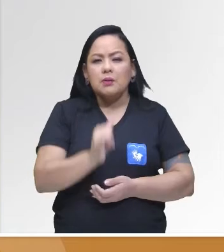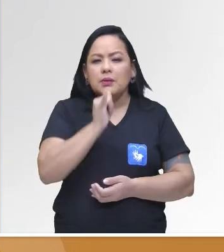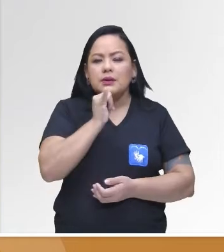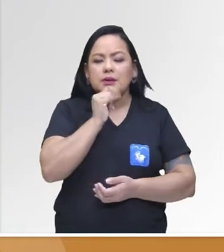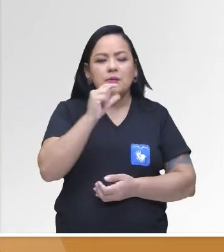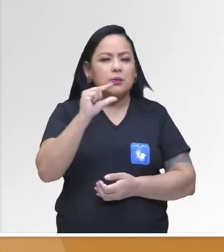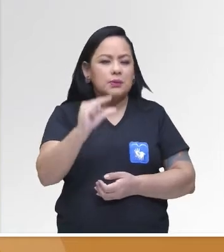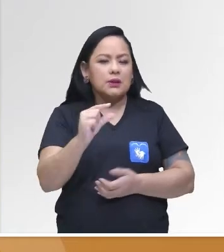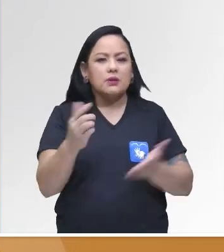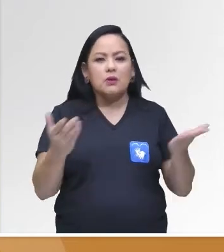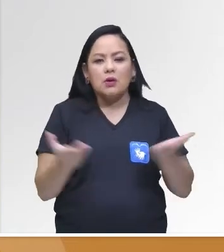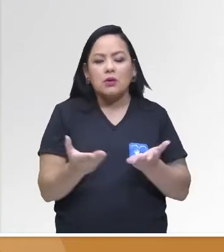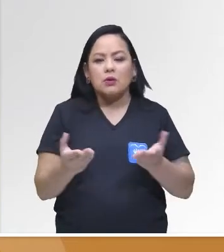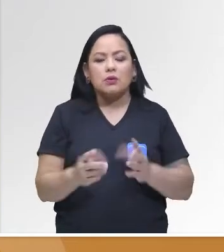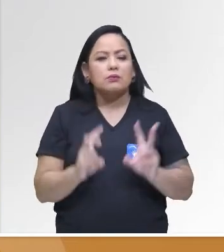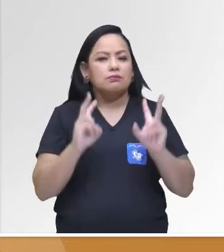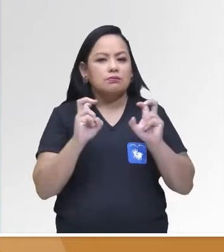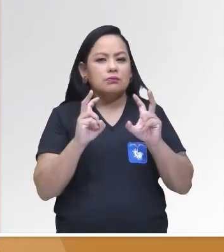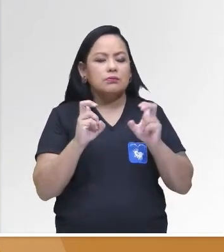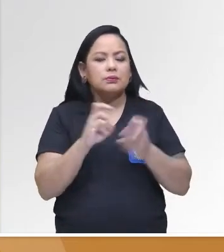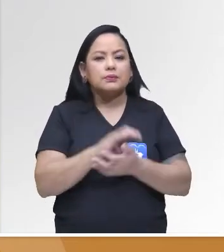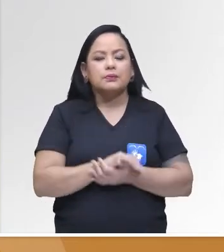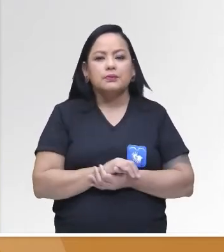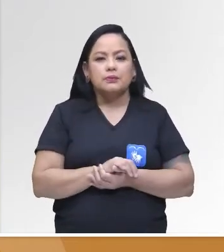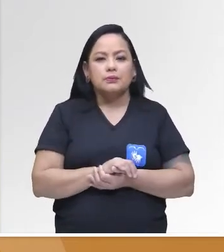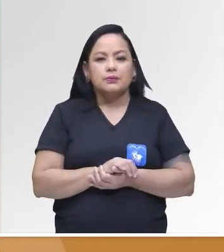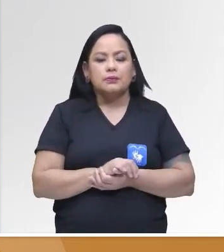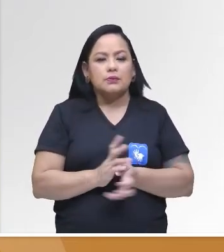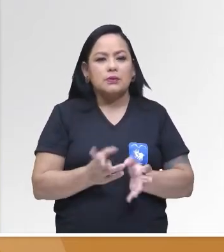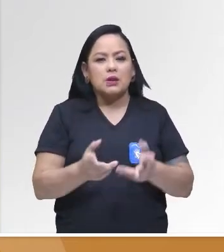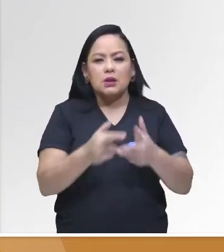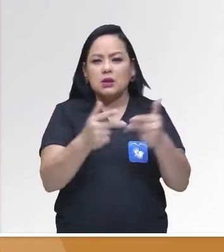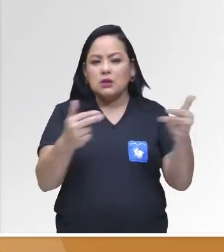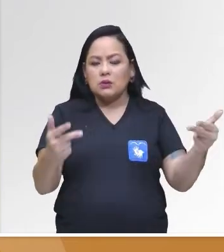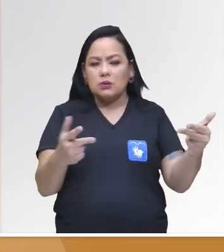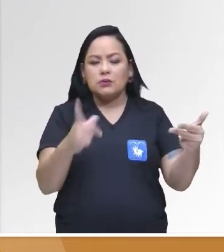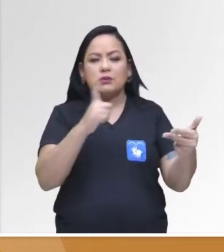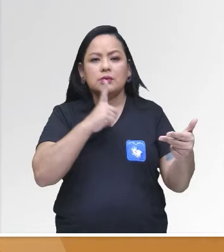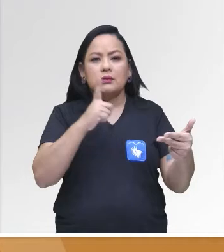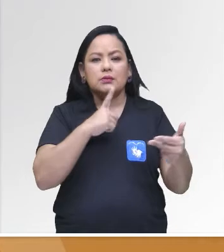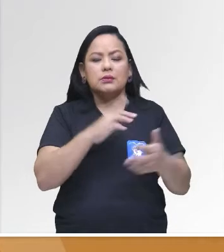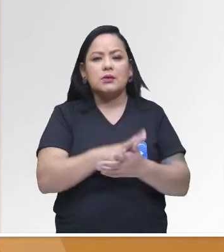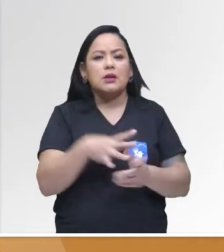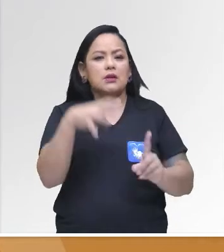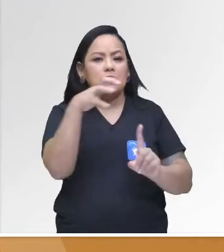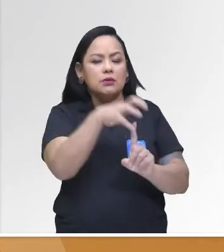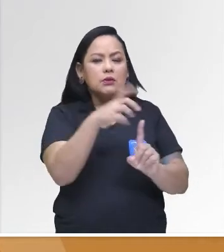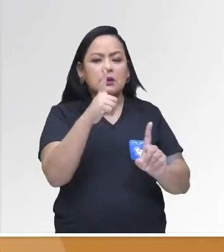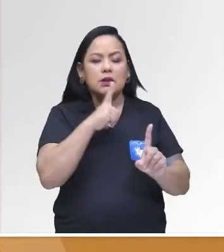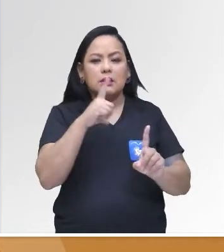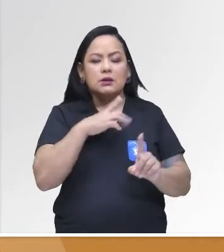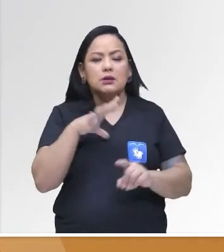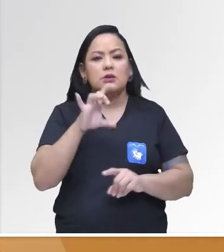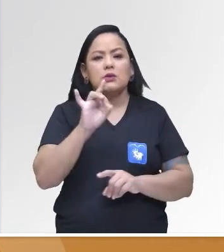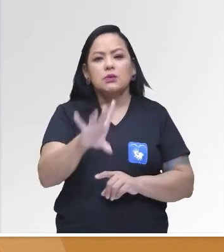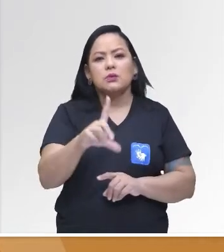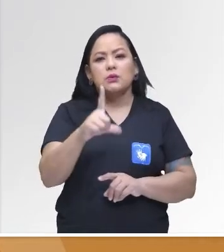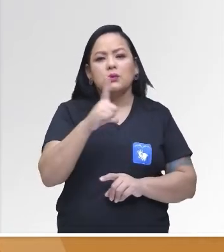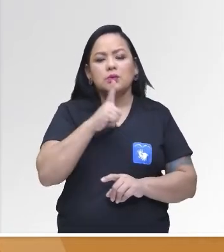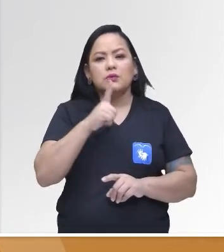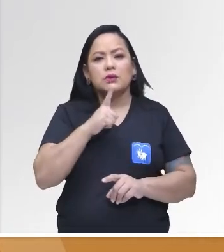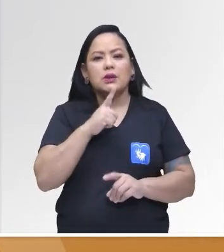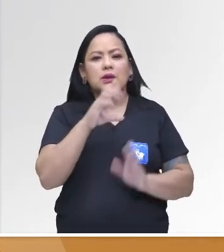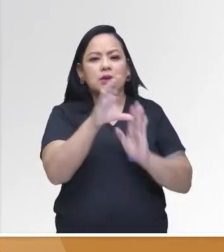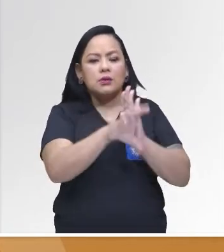exemplo dessa questão do objeto que tem influência e que só tem